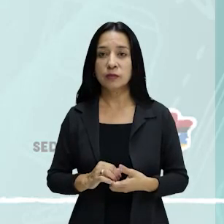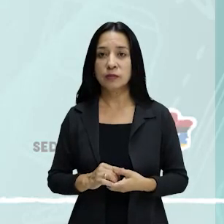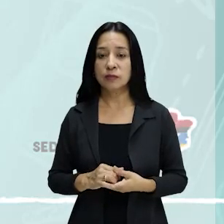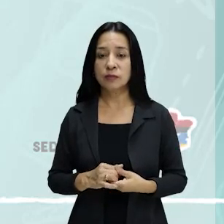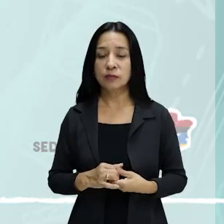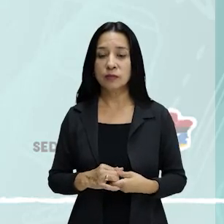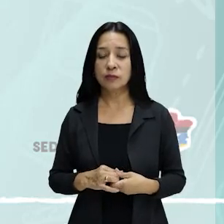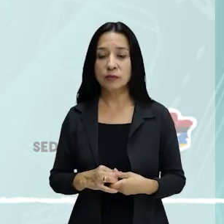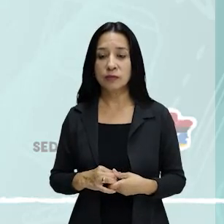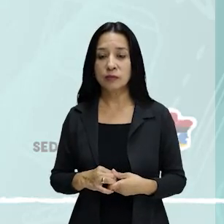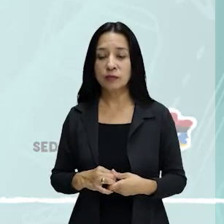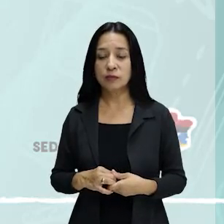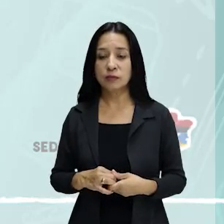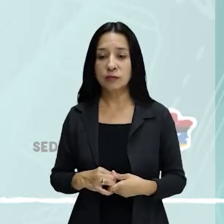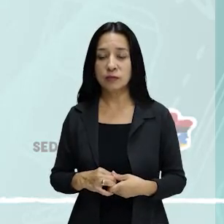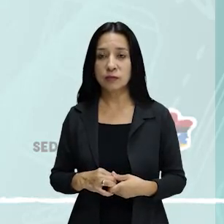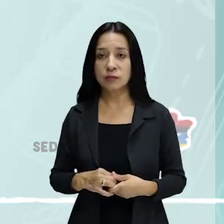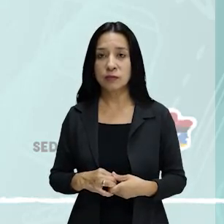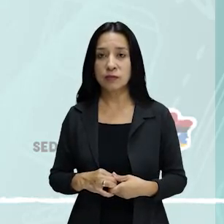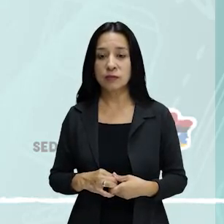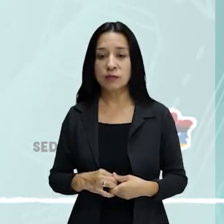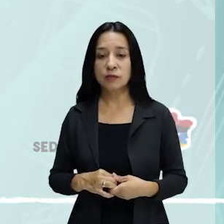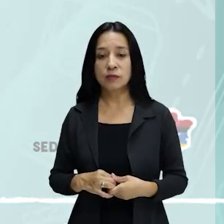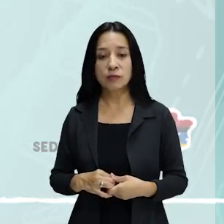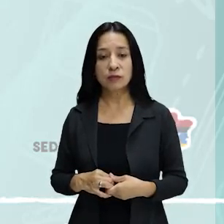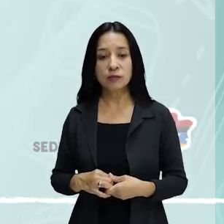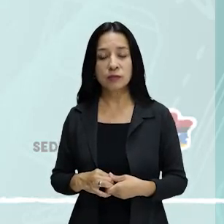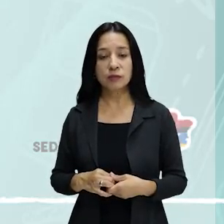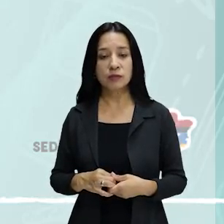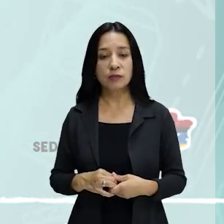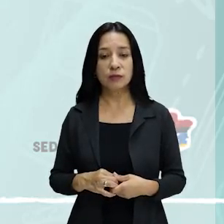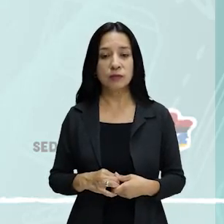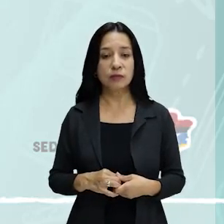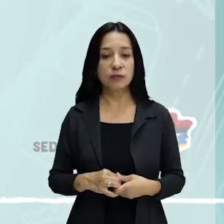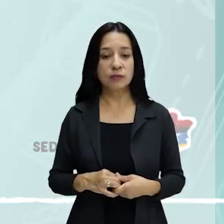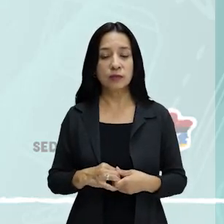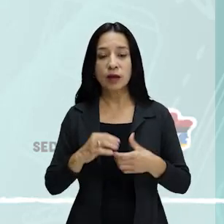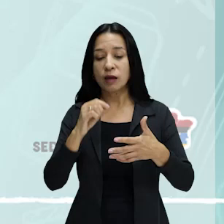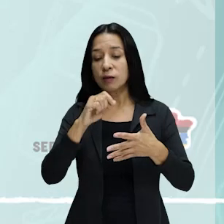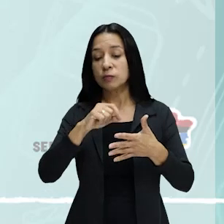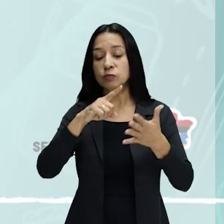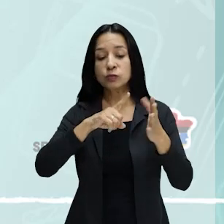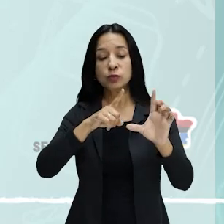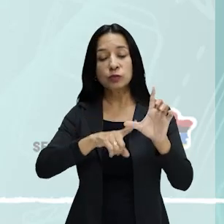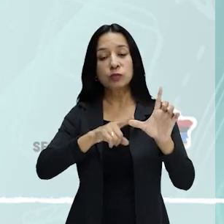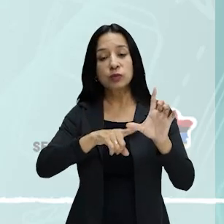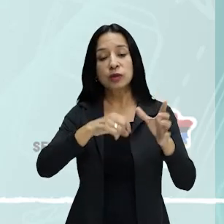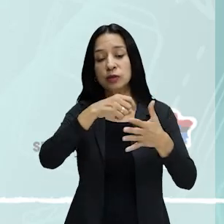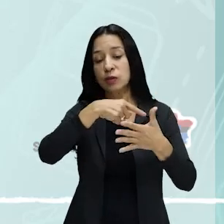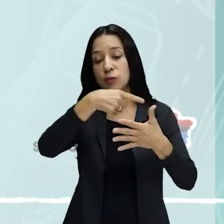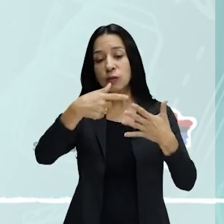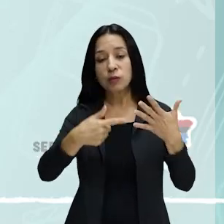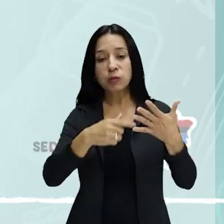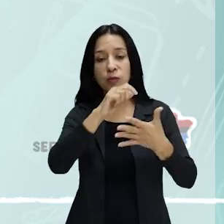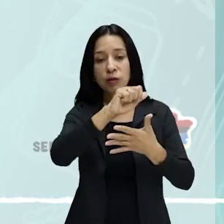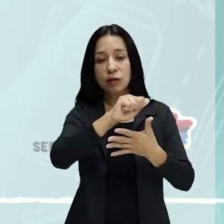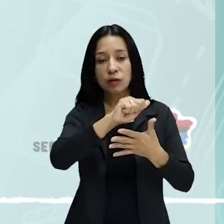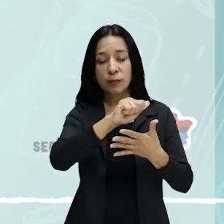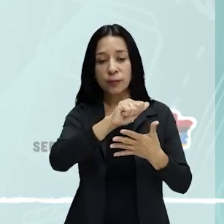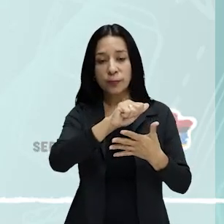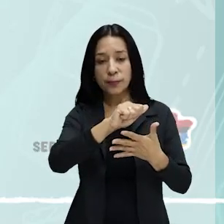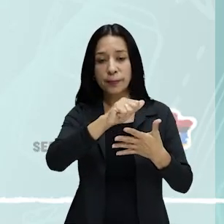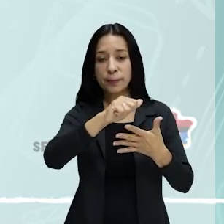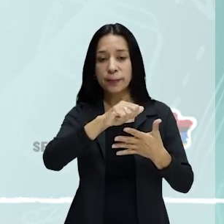vez, falando de oração concessiva. Vem agora ou perderá a vez de jogar. Quero muito que você venha